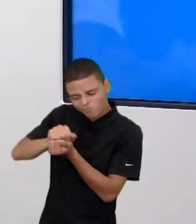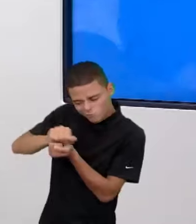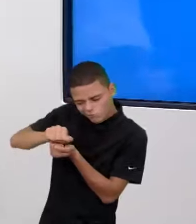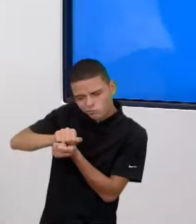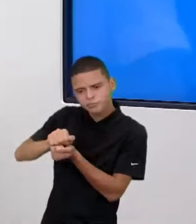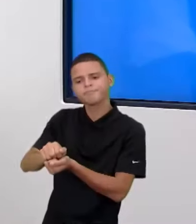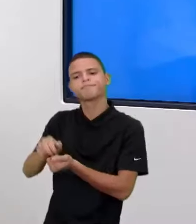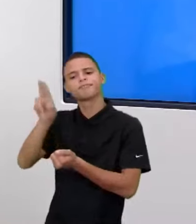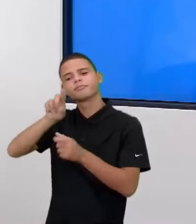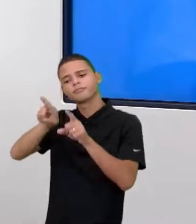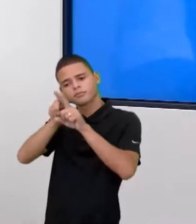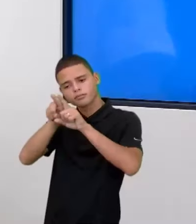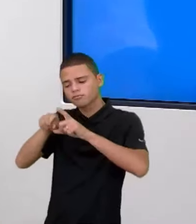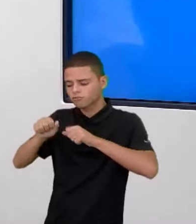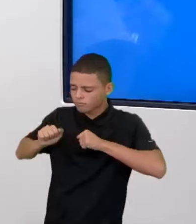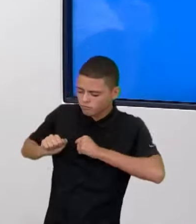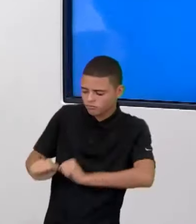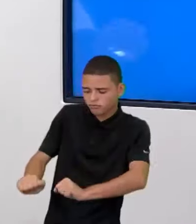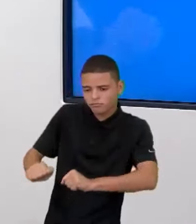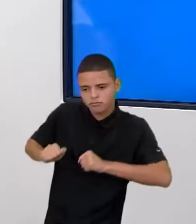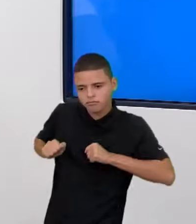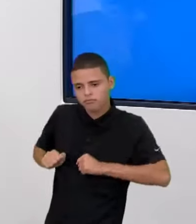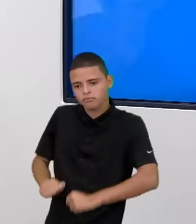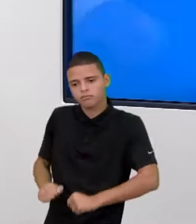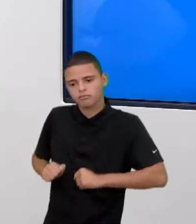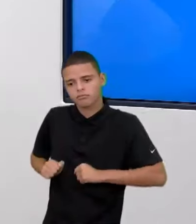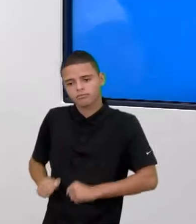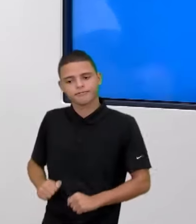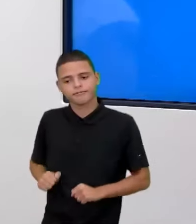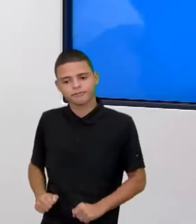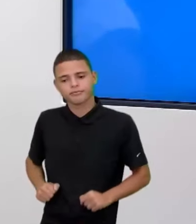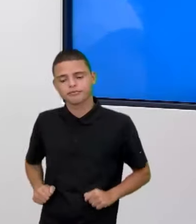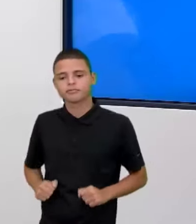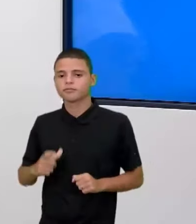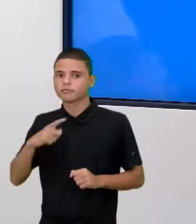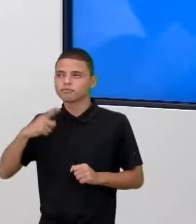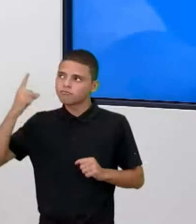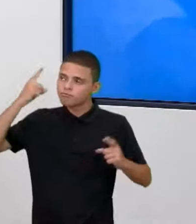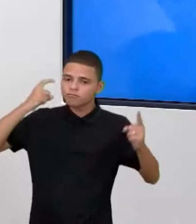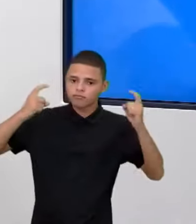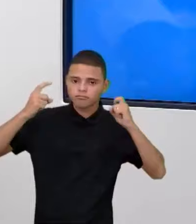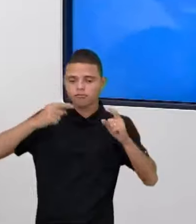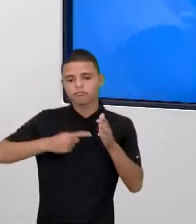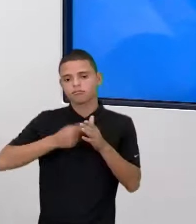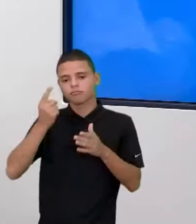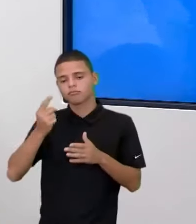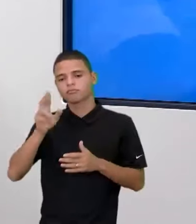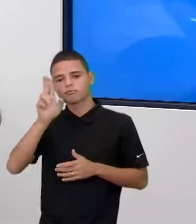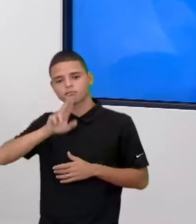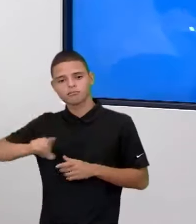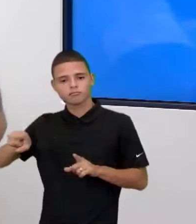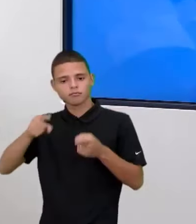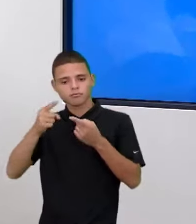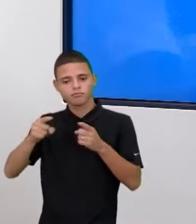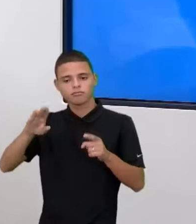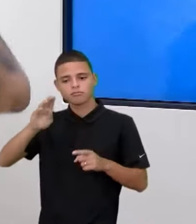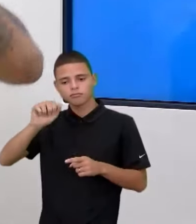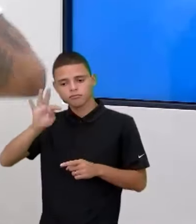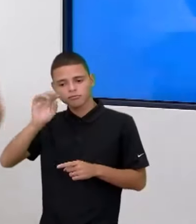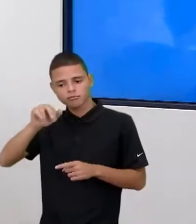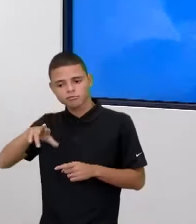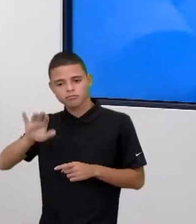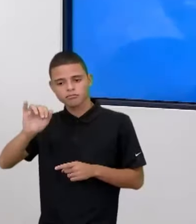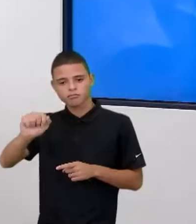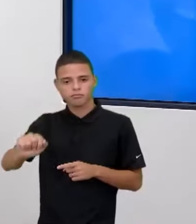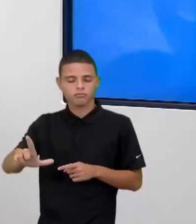muitas vezes utiliza também esse instrumento. A gente pode pegar as primeiríssimas músicas, por exemplo, dos Beatles. Eles faziam, quando nem